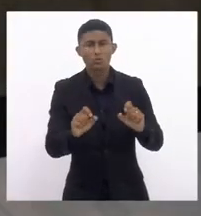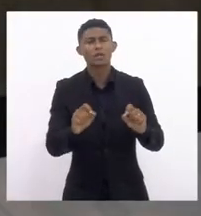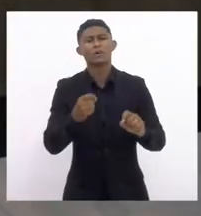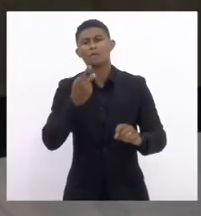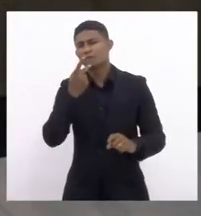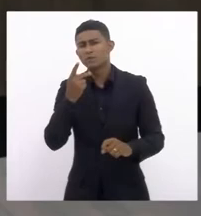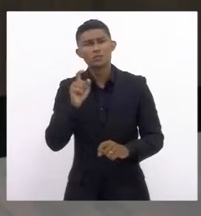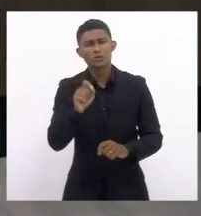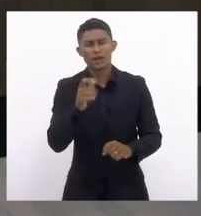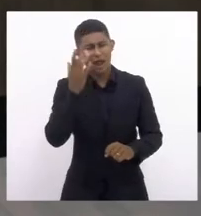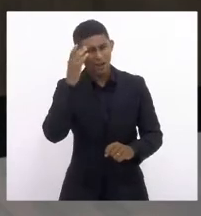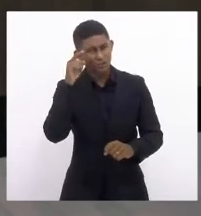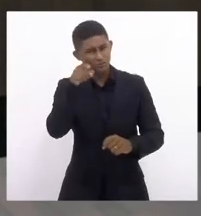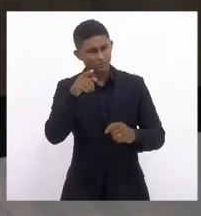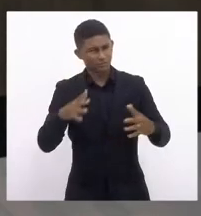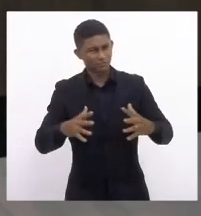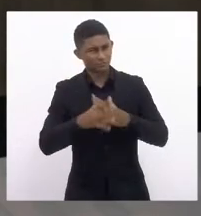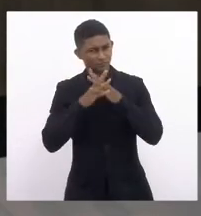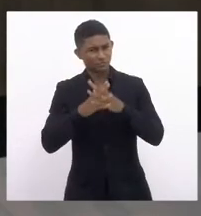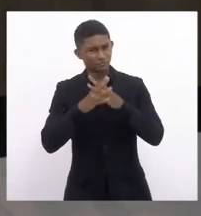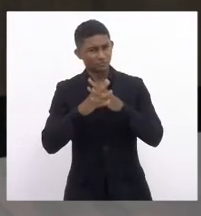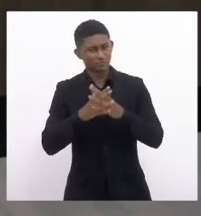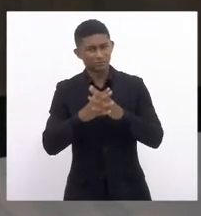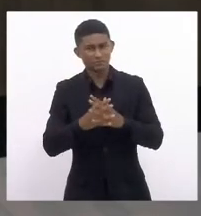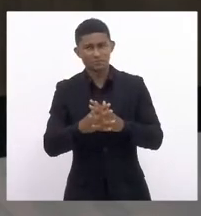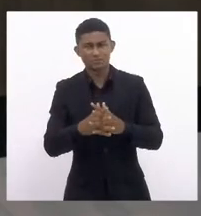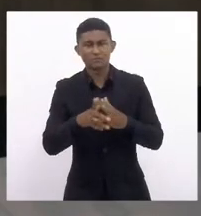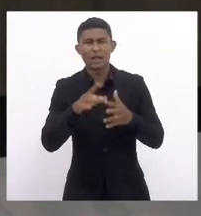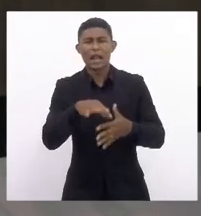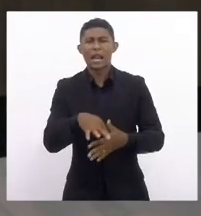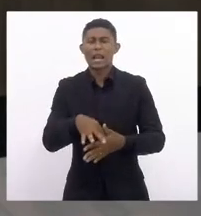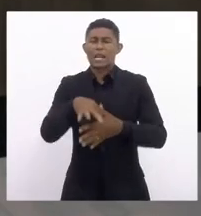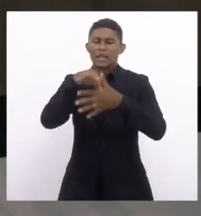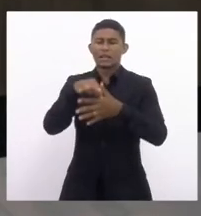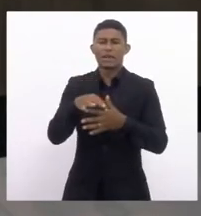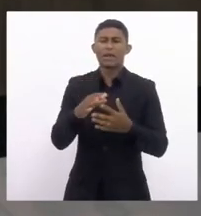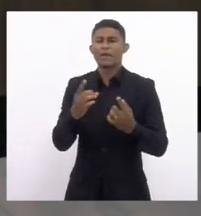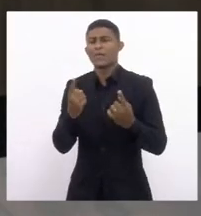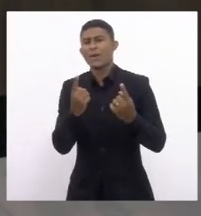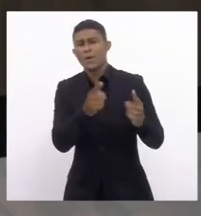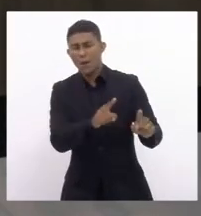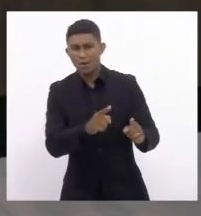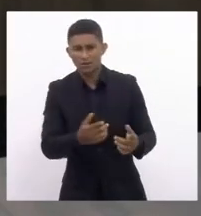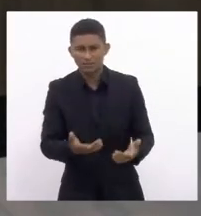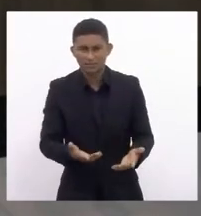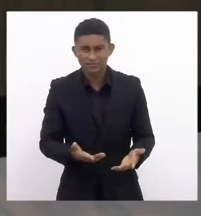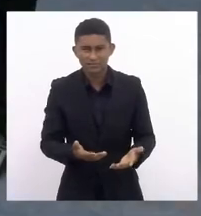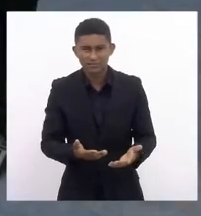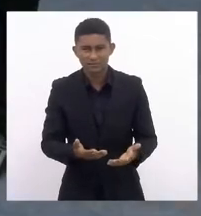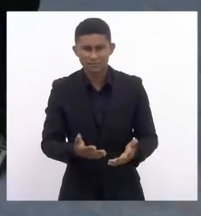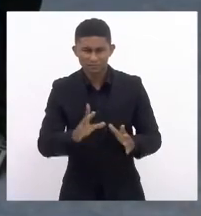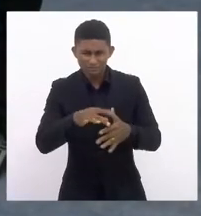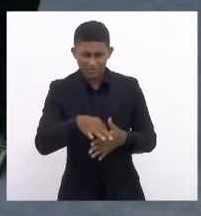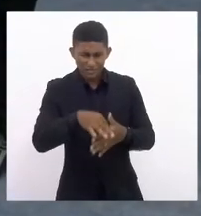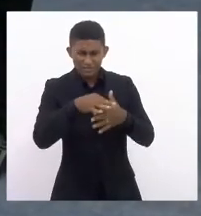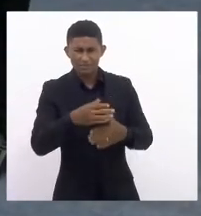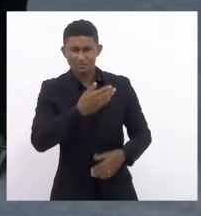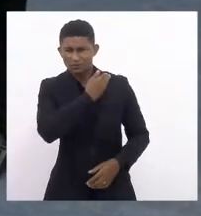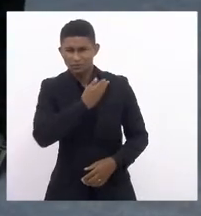se enganou. Poderia dizer líder da oposição, líder do governo,